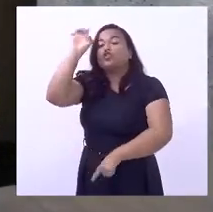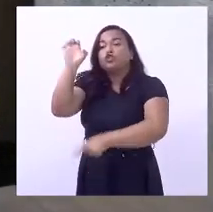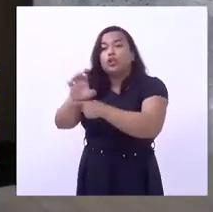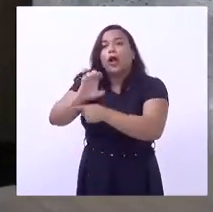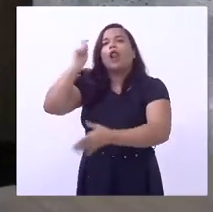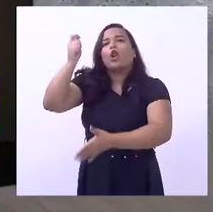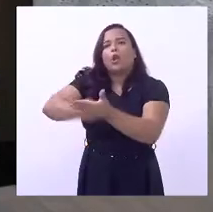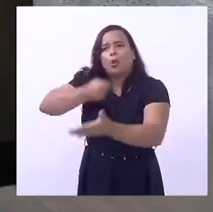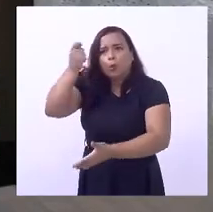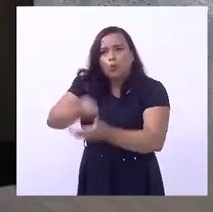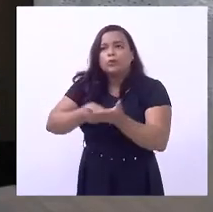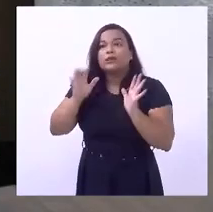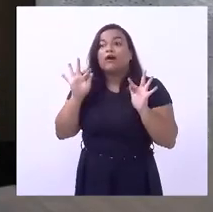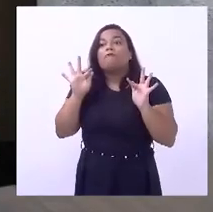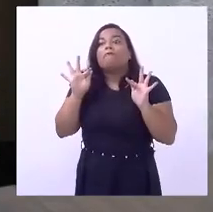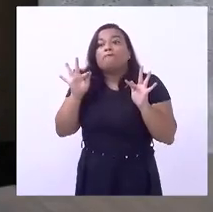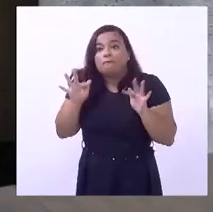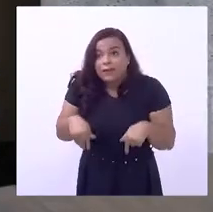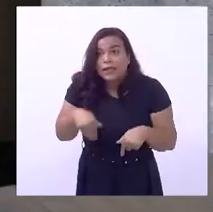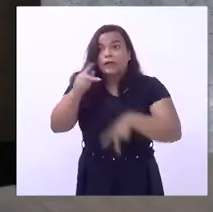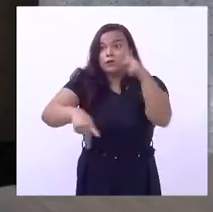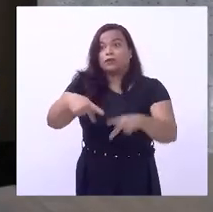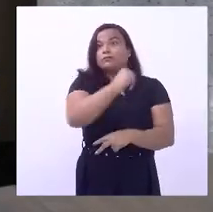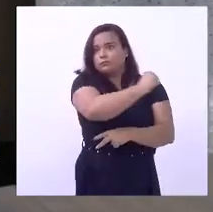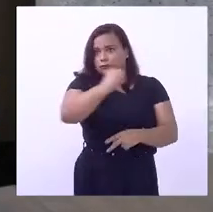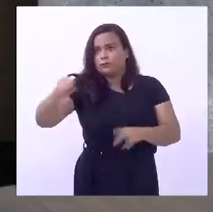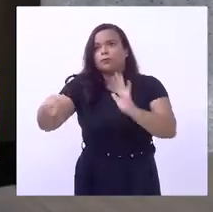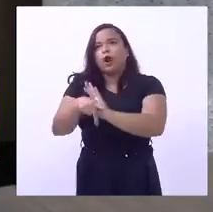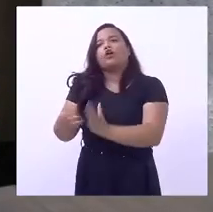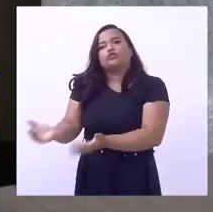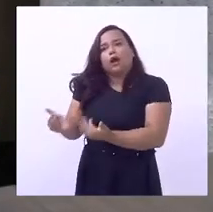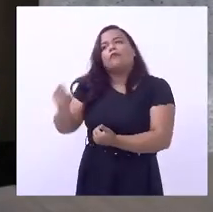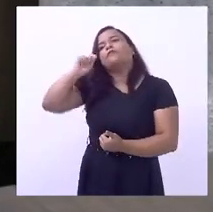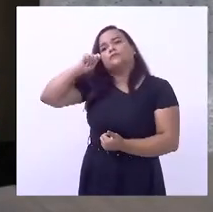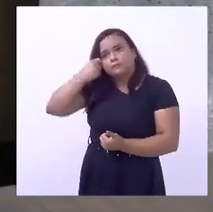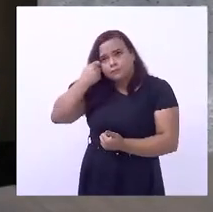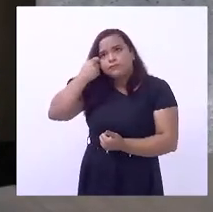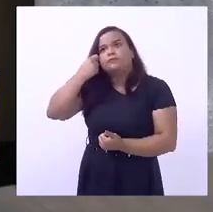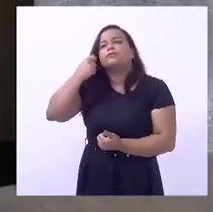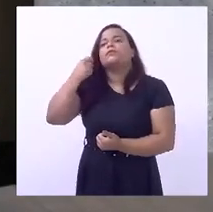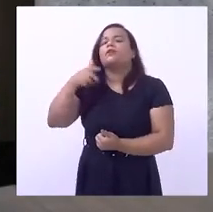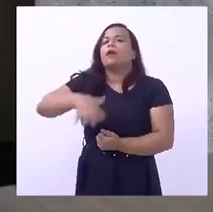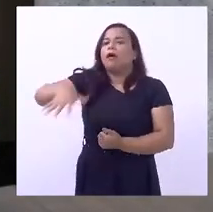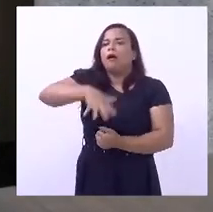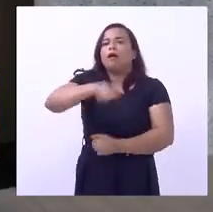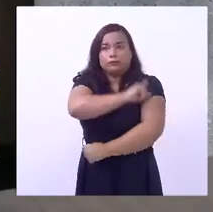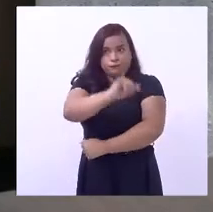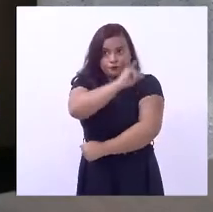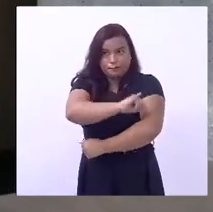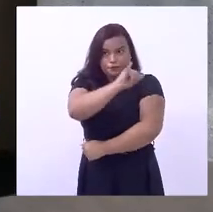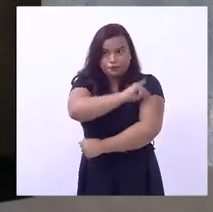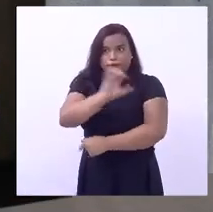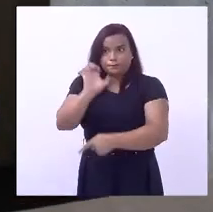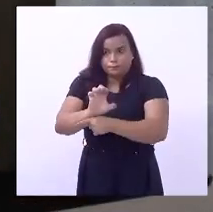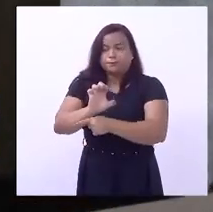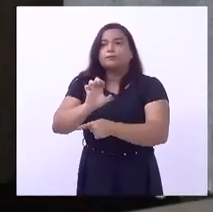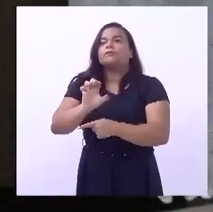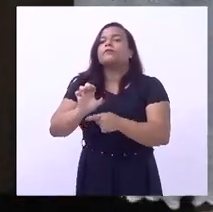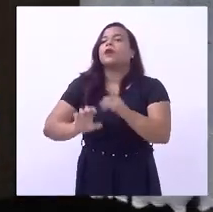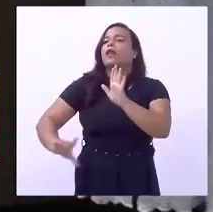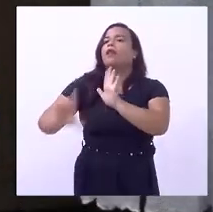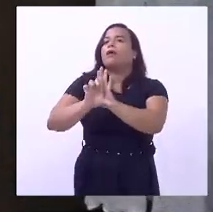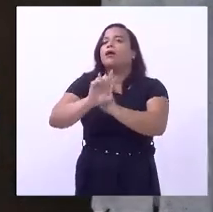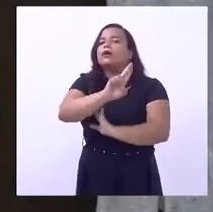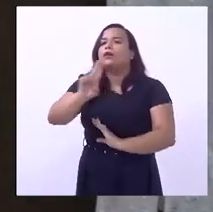da Juventude, pelo fim do genocídio da juventude negra no âmbito do Estado do Rio de Janeiro, Lei